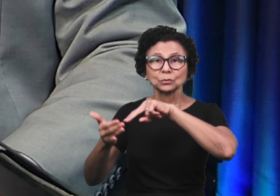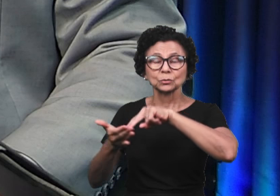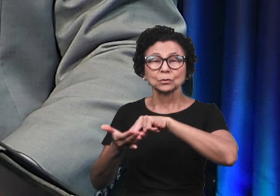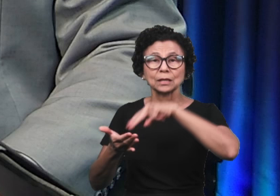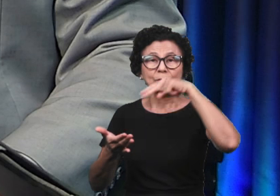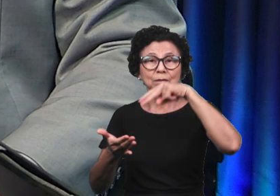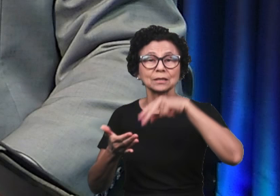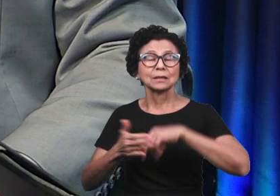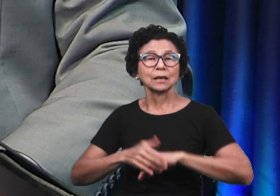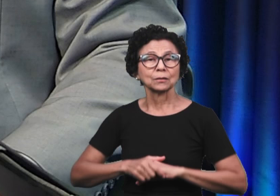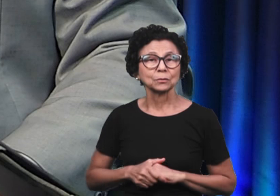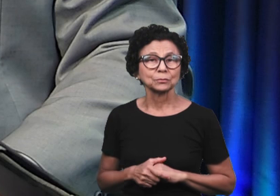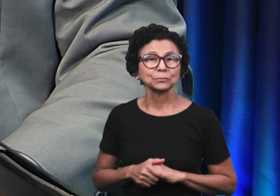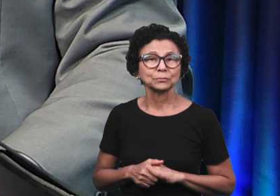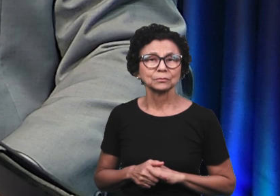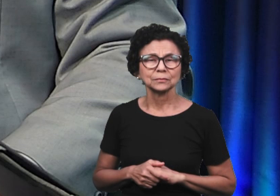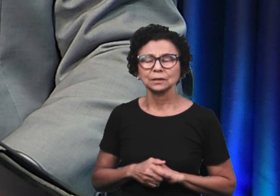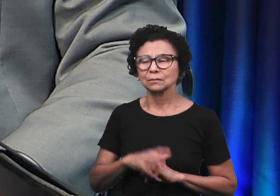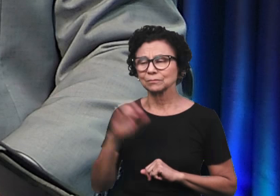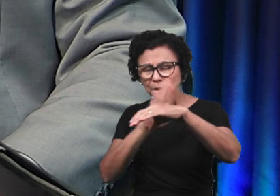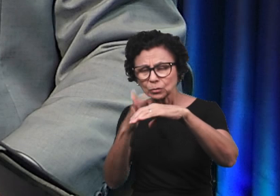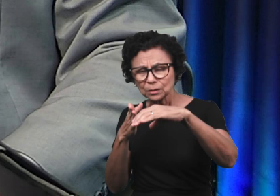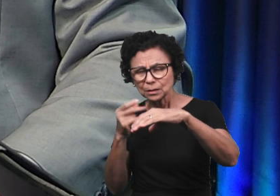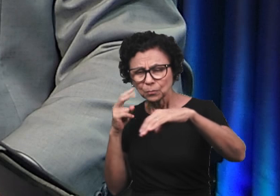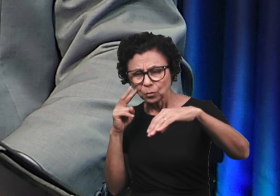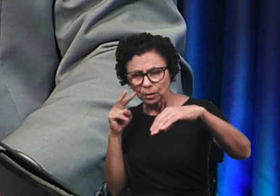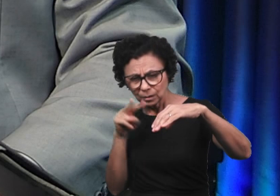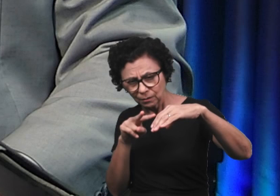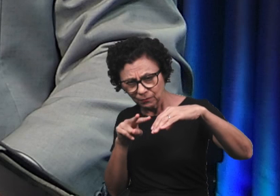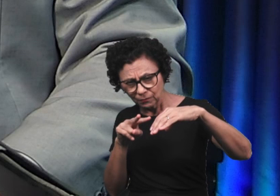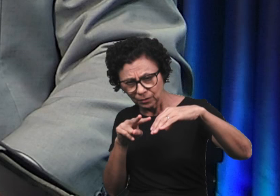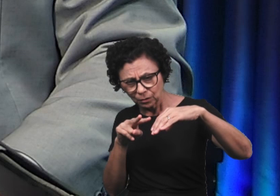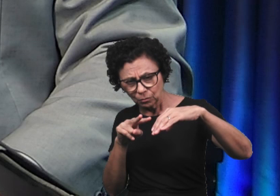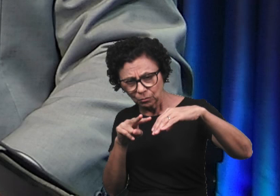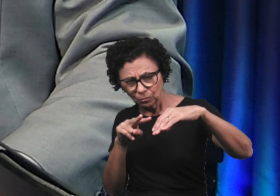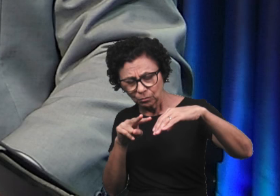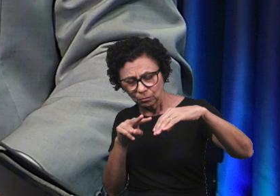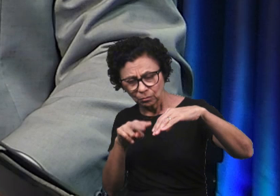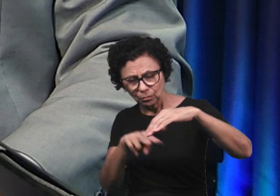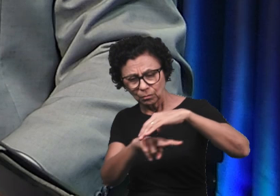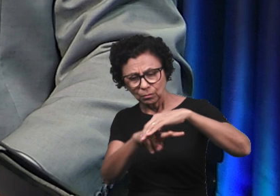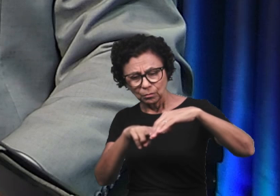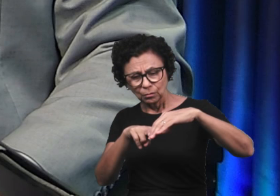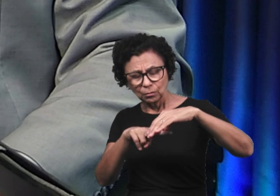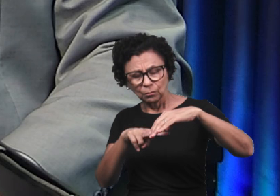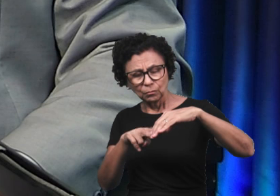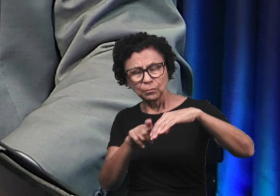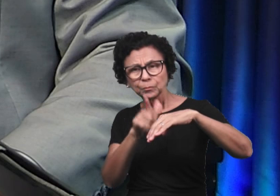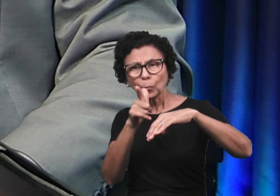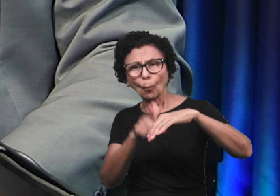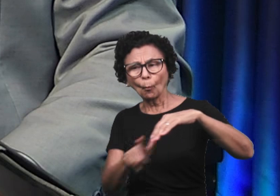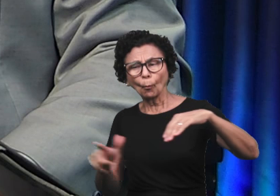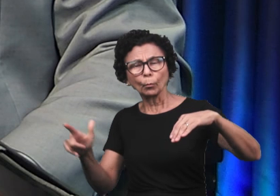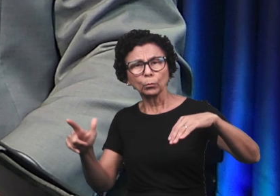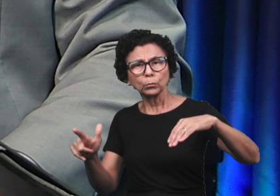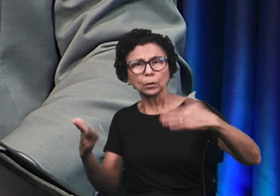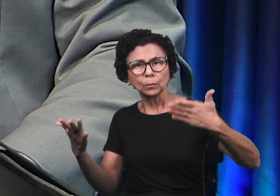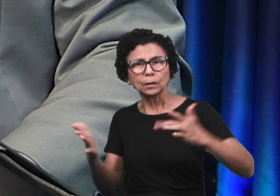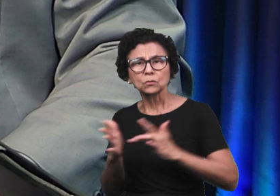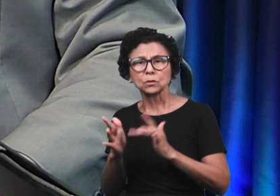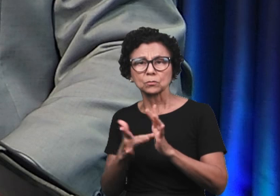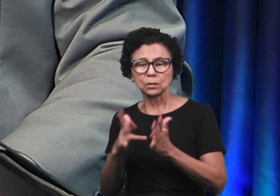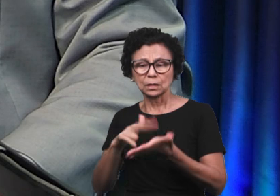voz. E quando ela ouviu a voz de Jesus, foi exatamente esse versículo que nós lemos,